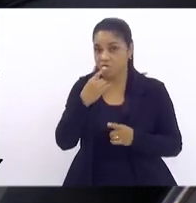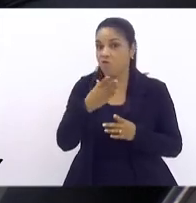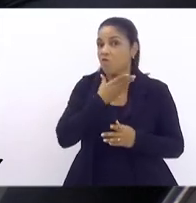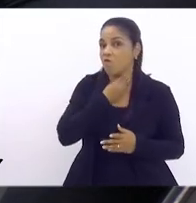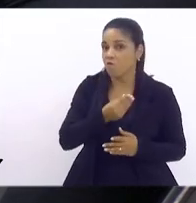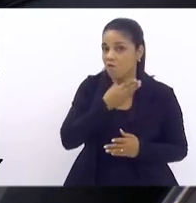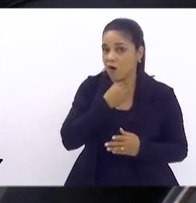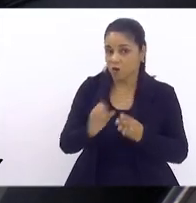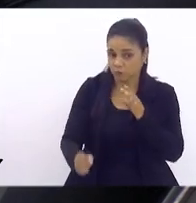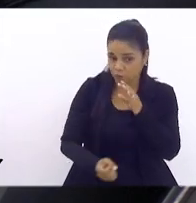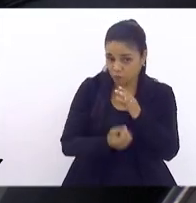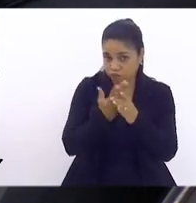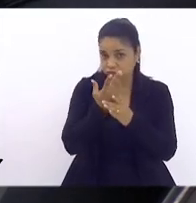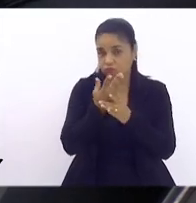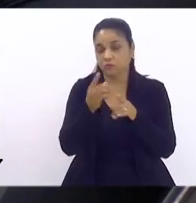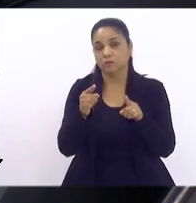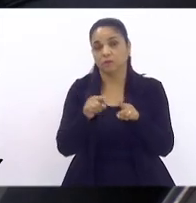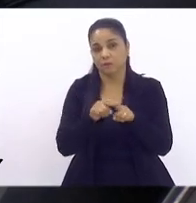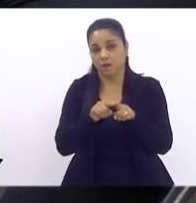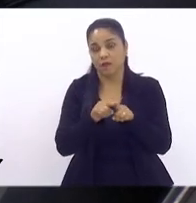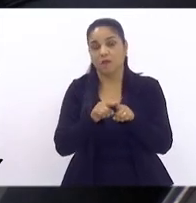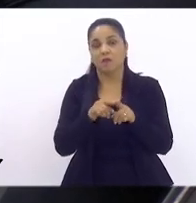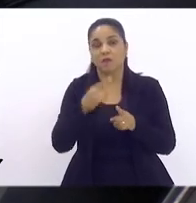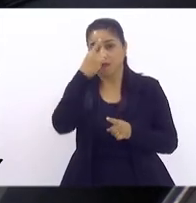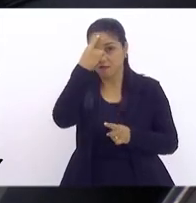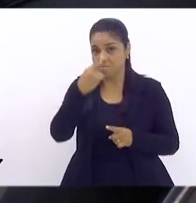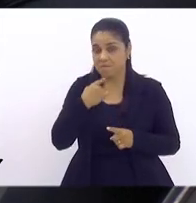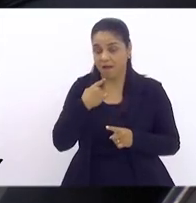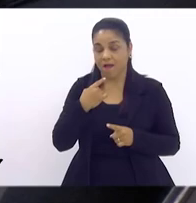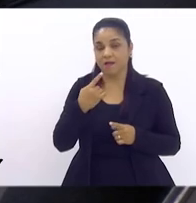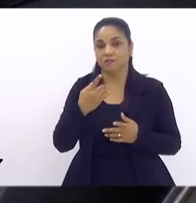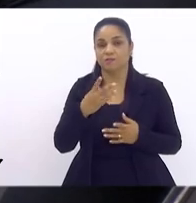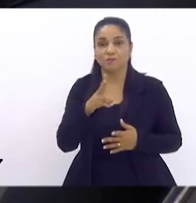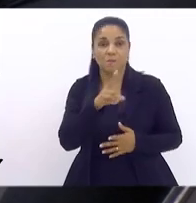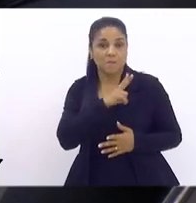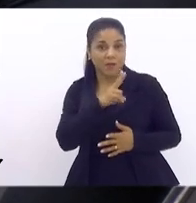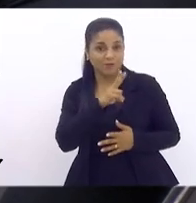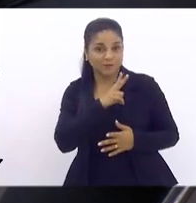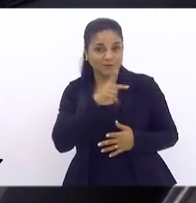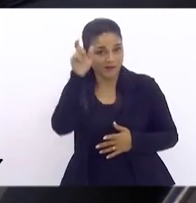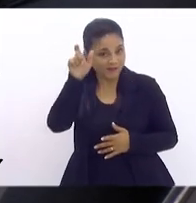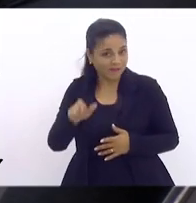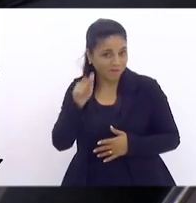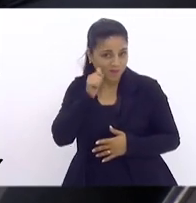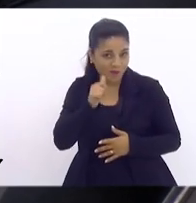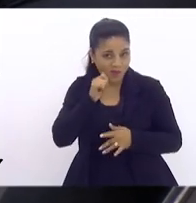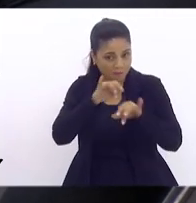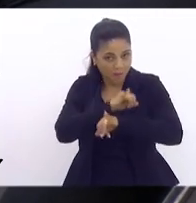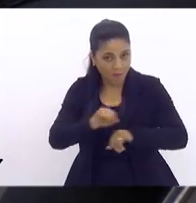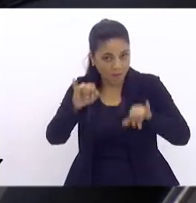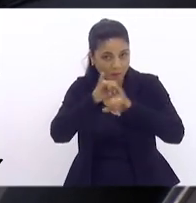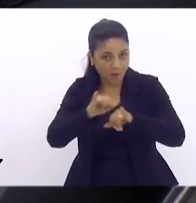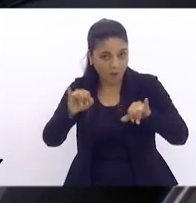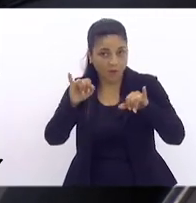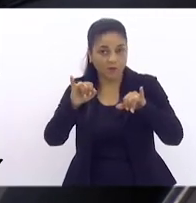né imagens íntimas da mulher são são